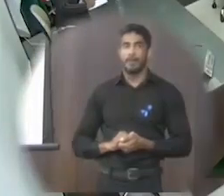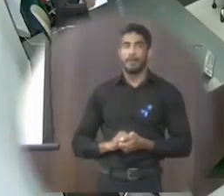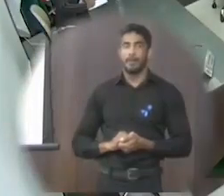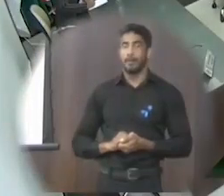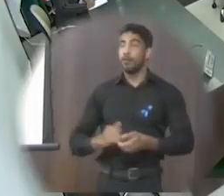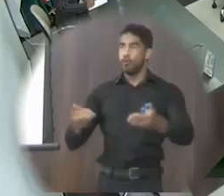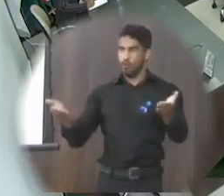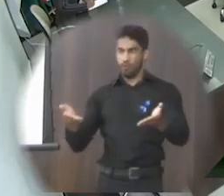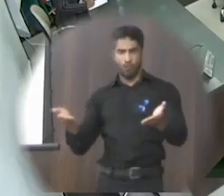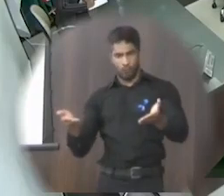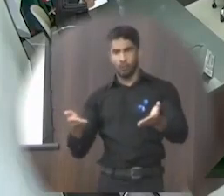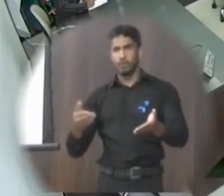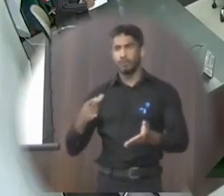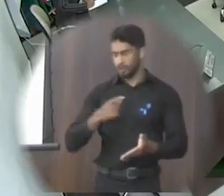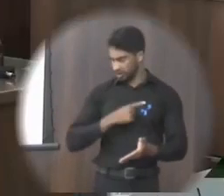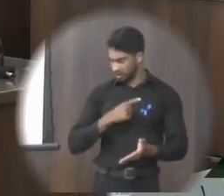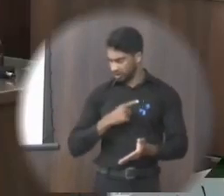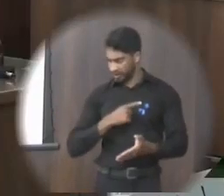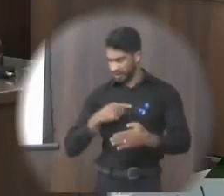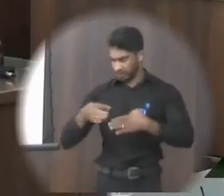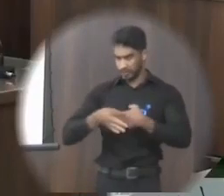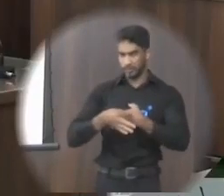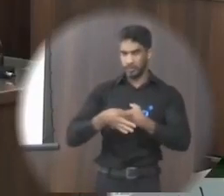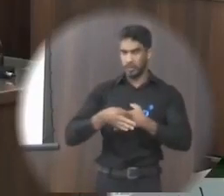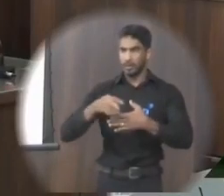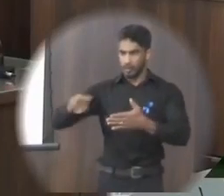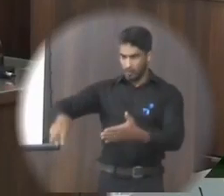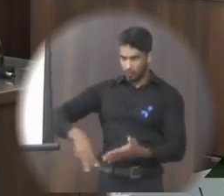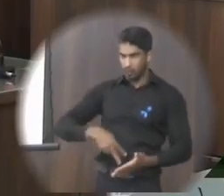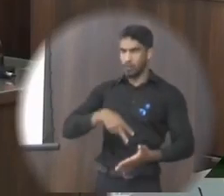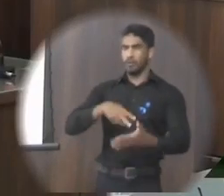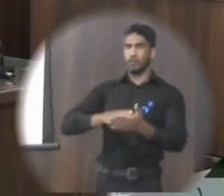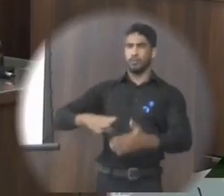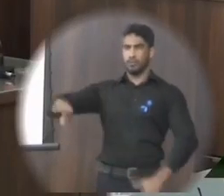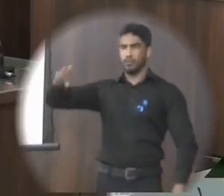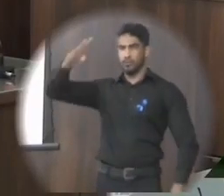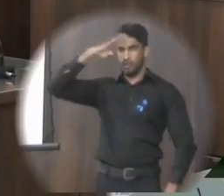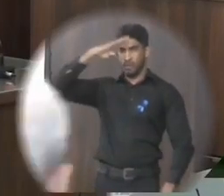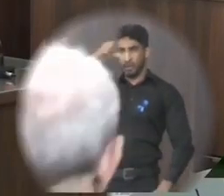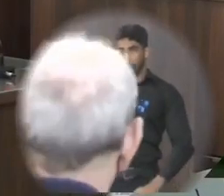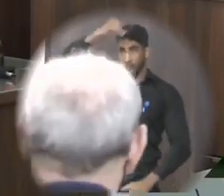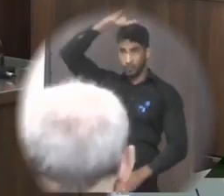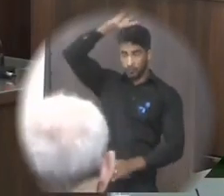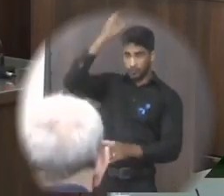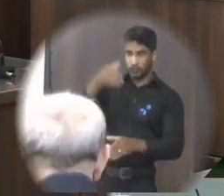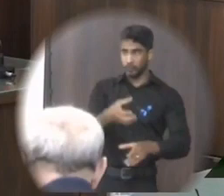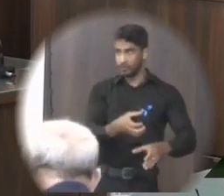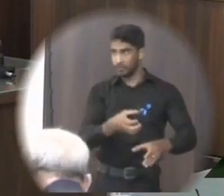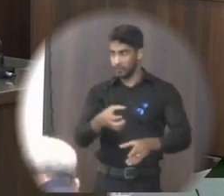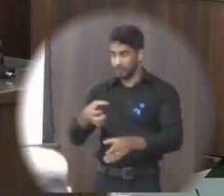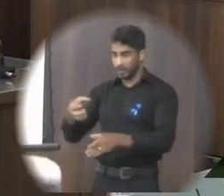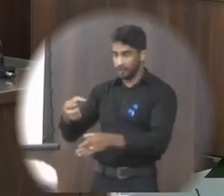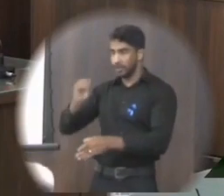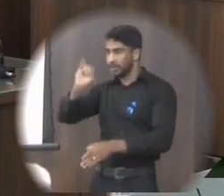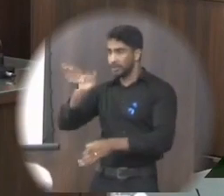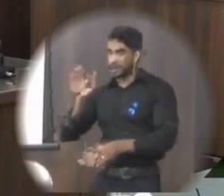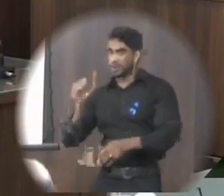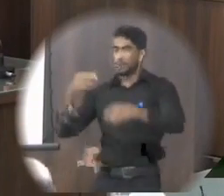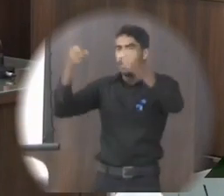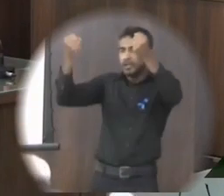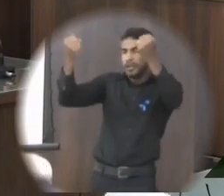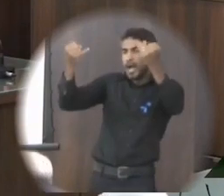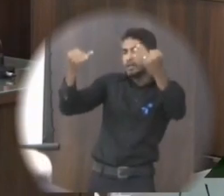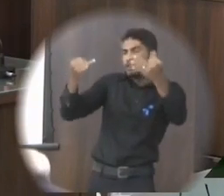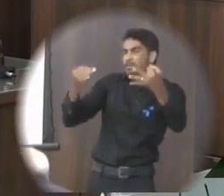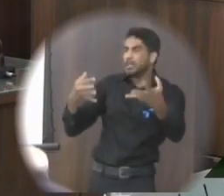Hoje nós temos como orador escrito o comandante do Corpo de Bombeiros, Janaúba, que irá explanar. Desliga